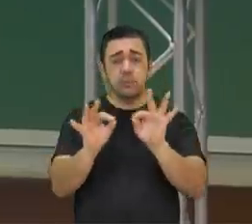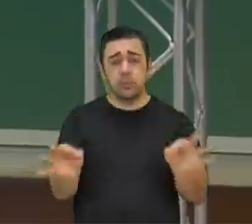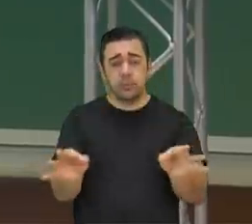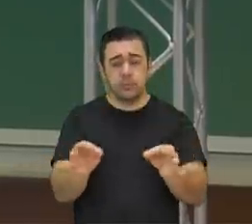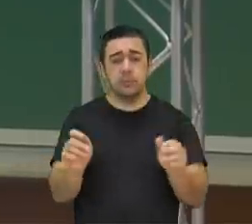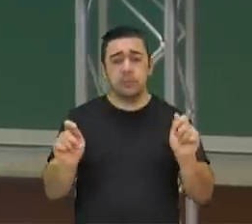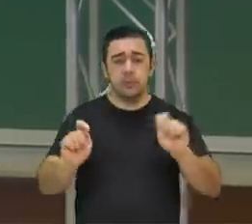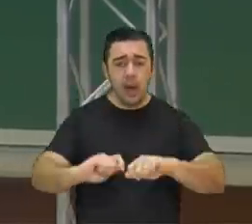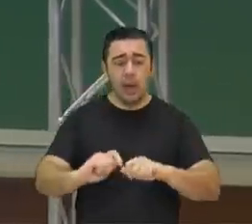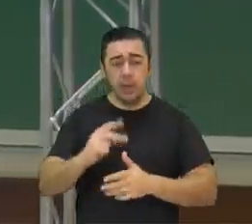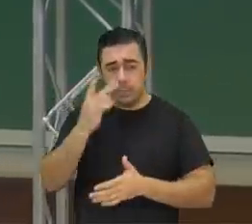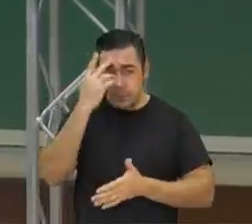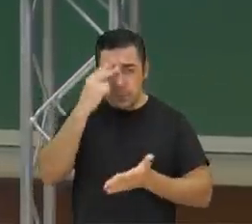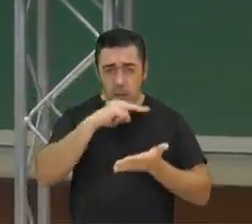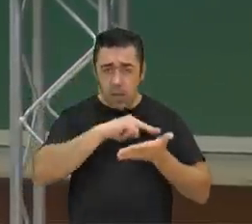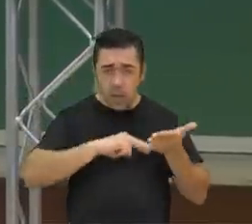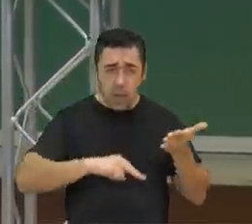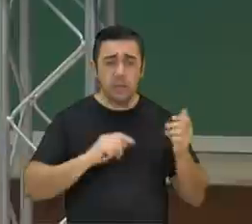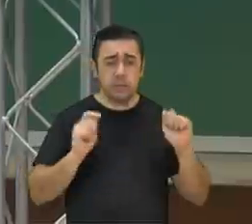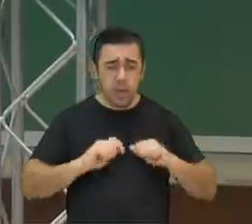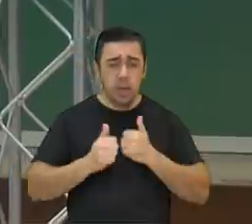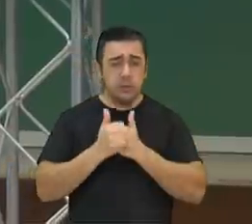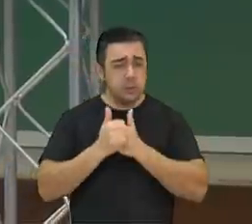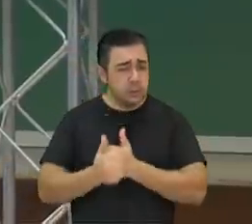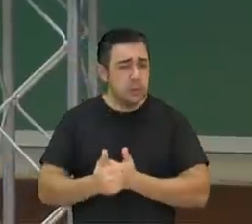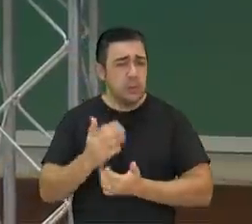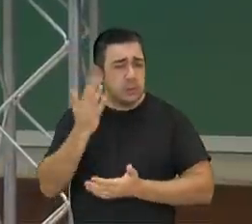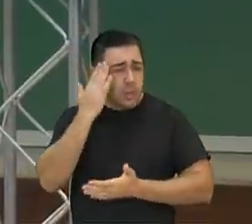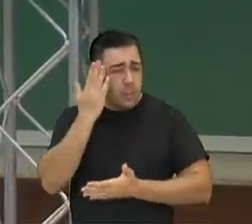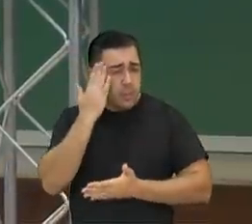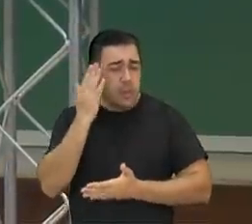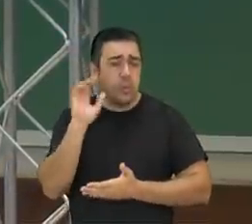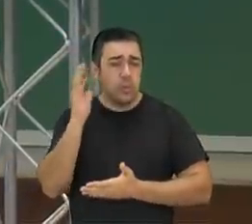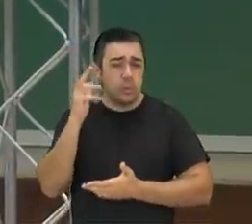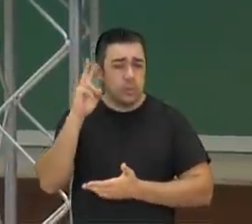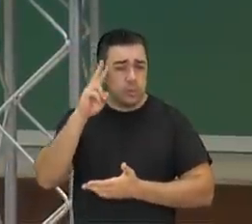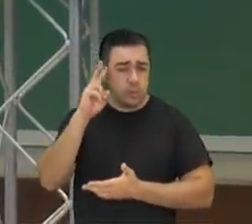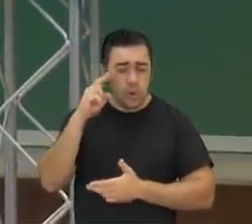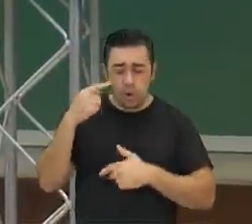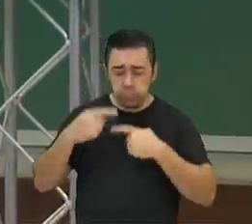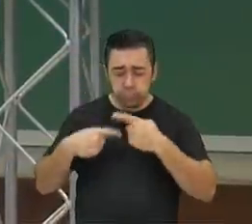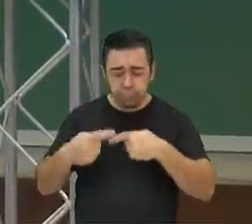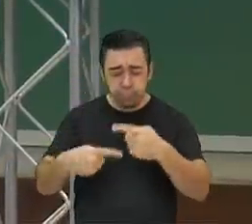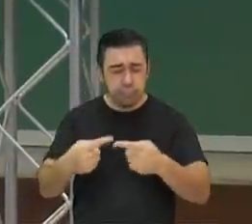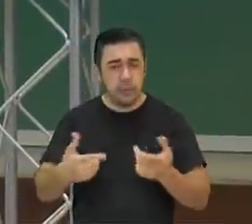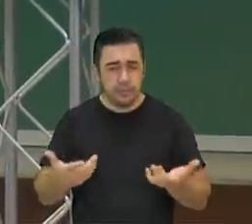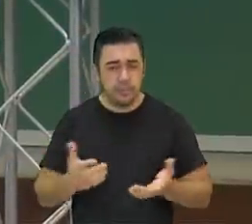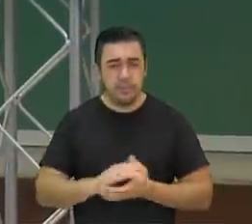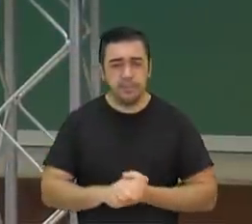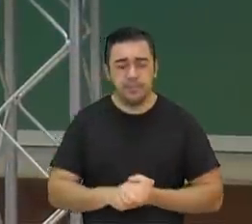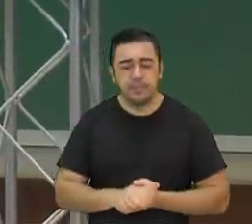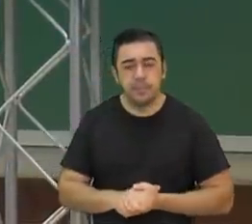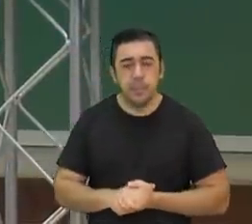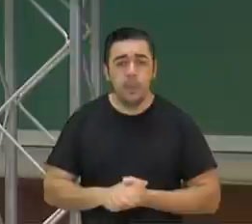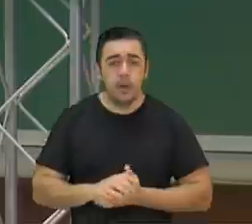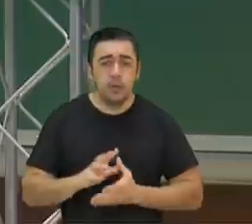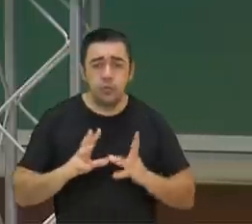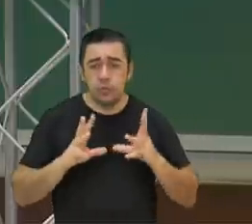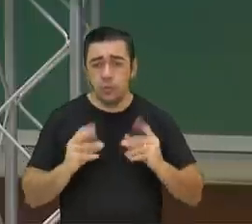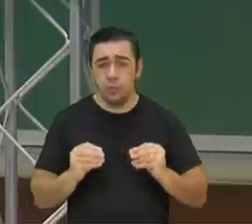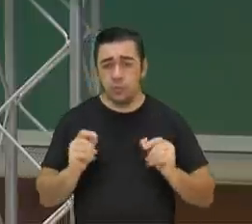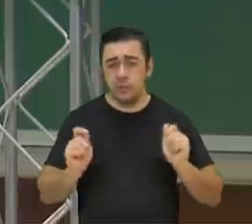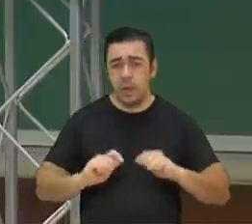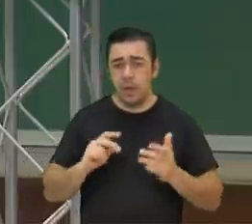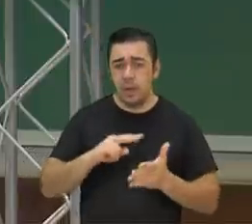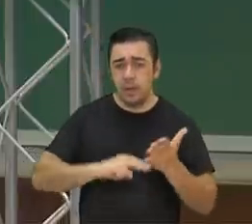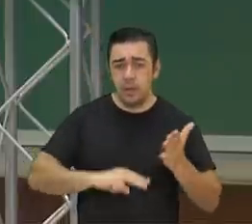linguagem que dá para o leitor acompanhar bem ali o enredo, né? Entender os acontecimentos. Né? Todas as pessoas conseguem